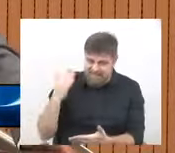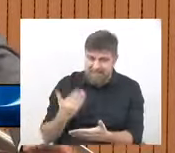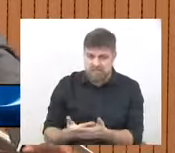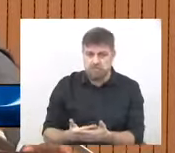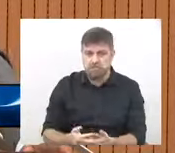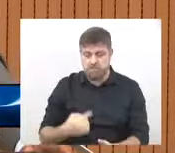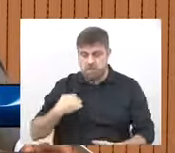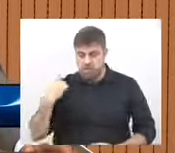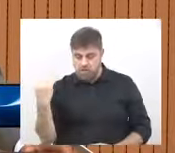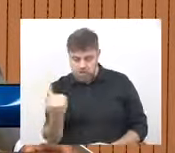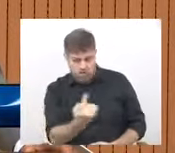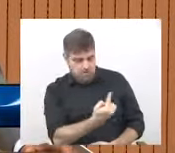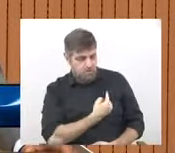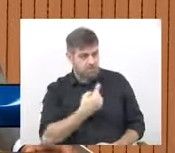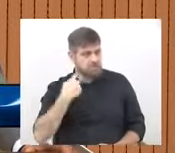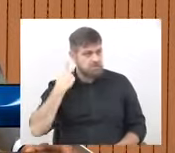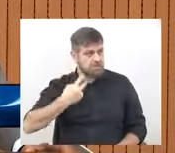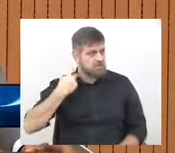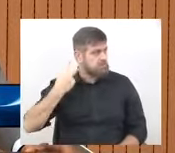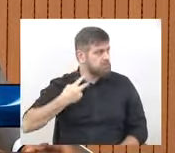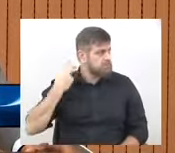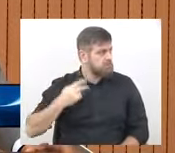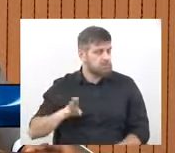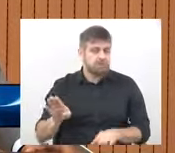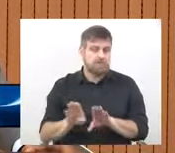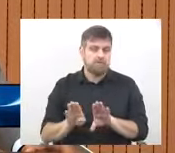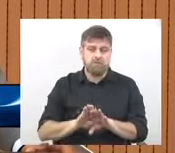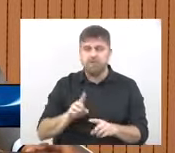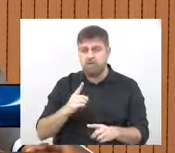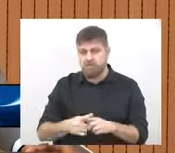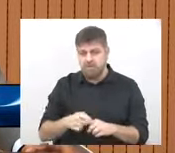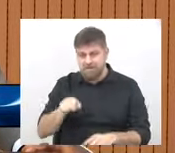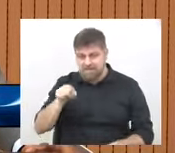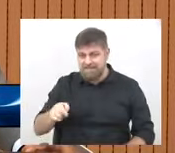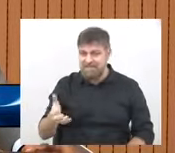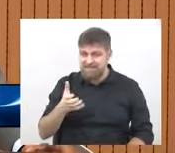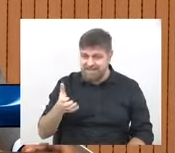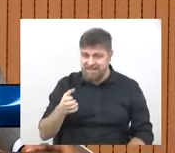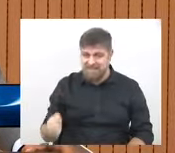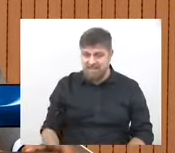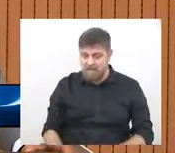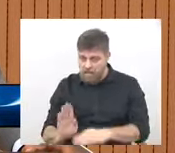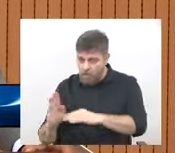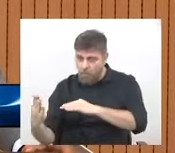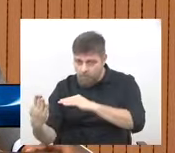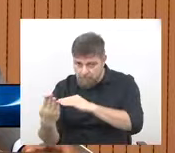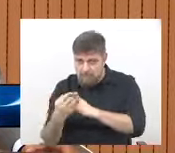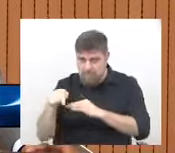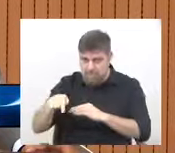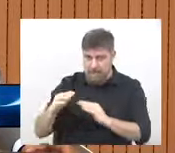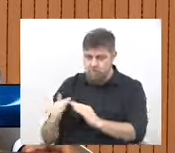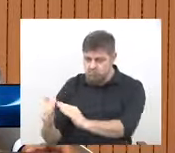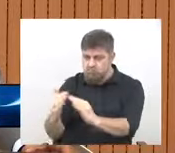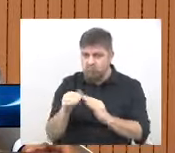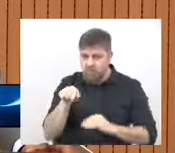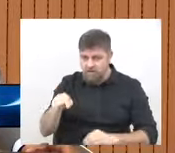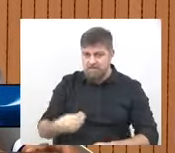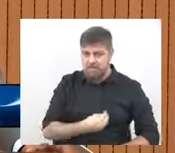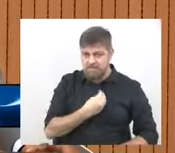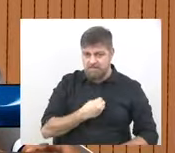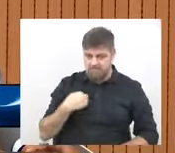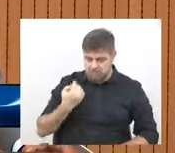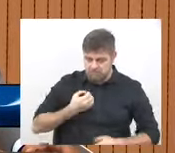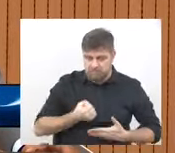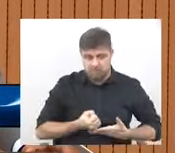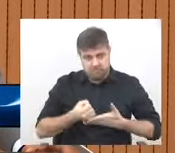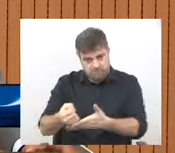nesses vereadores, também porque ele também quer um respaldo para o bairro dele. Porque hoje, se